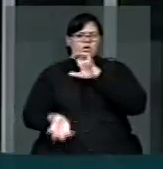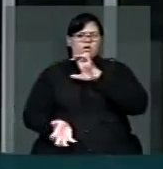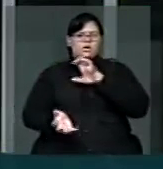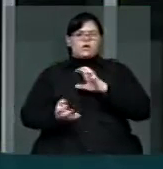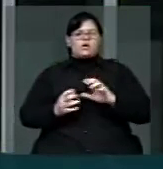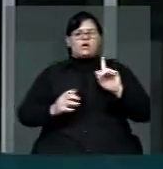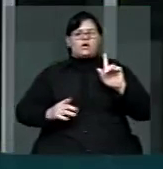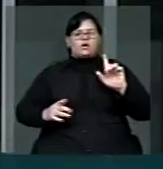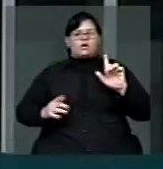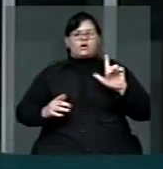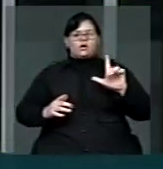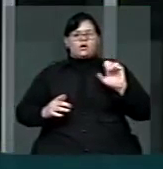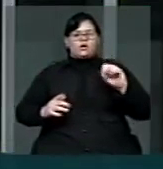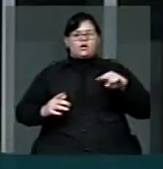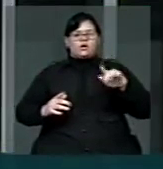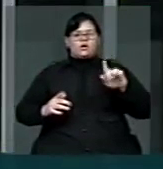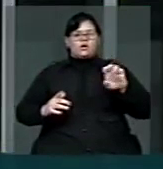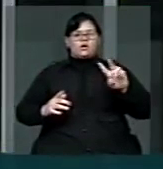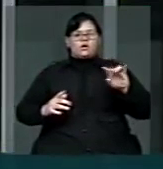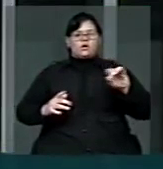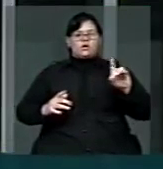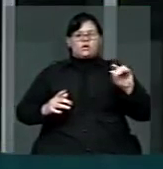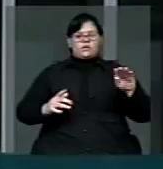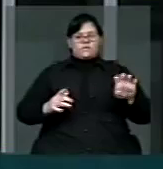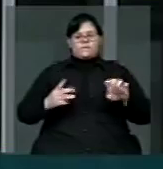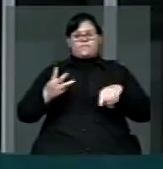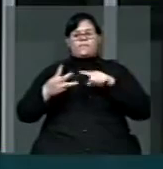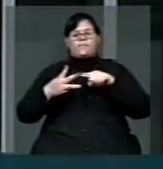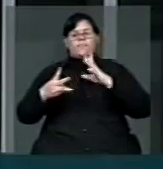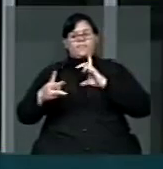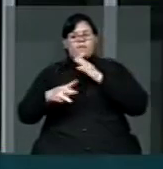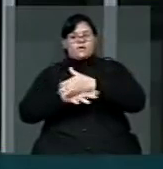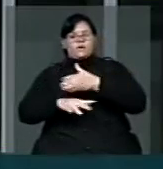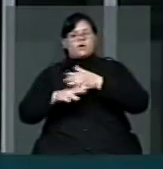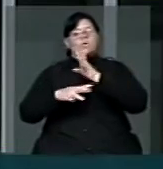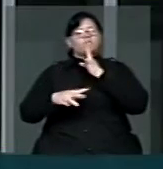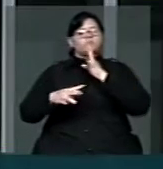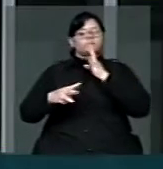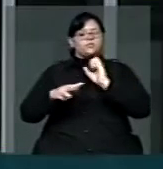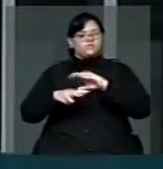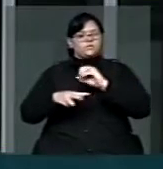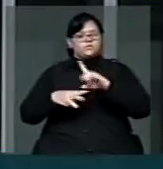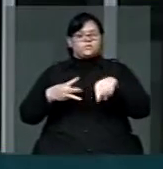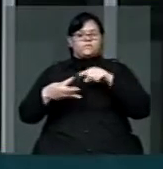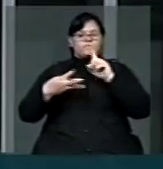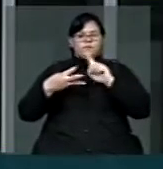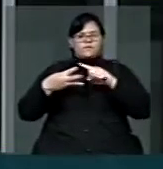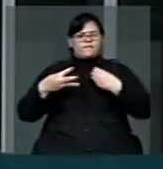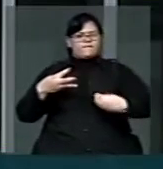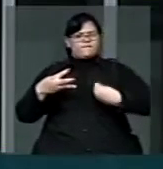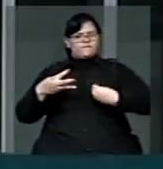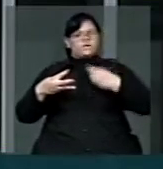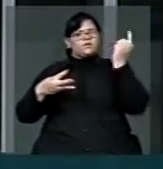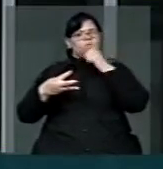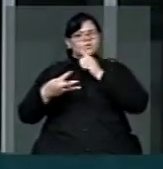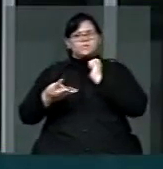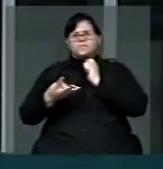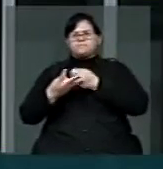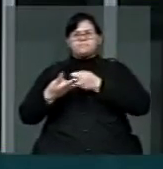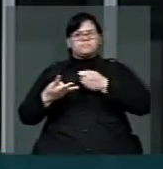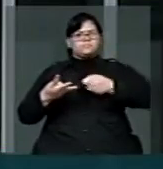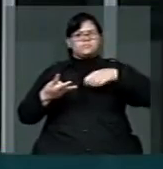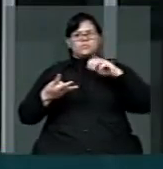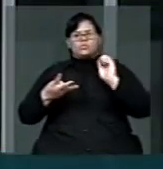longevidade. Ter acesso a conhecimento, que é a educação. E ter um padrão de vida que garanta a necessidade básica, que é a